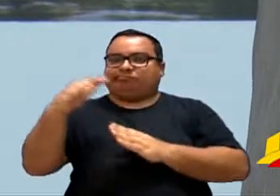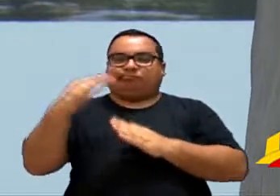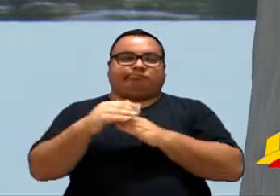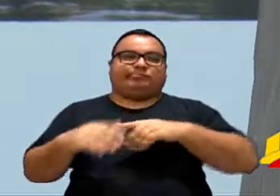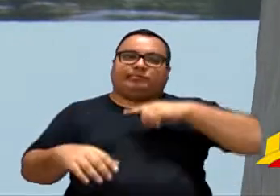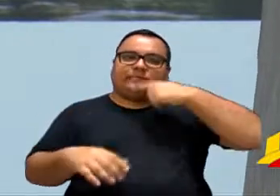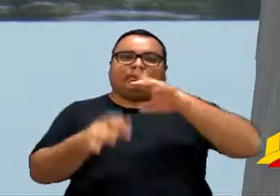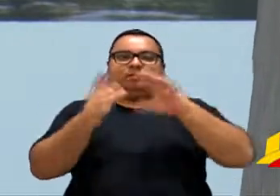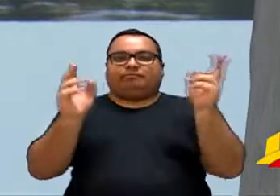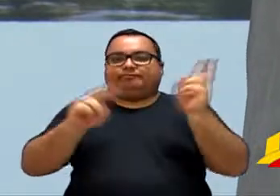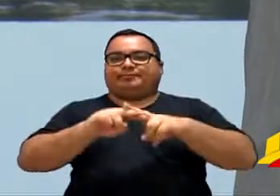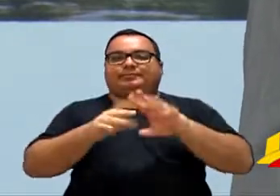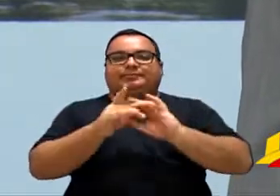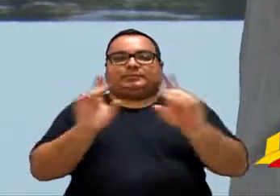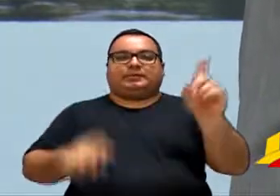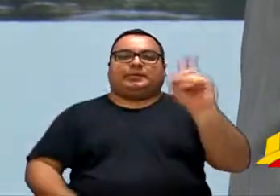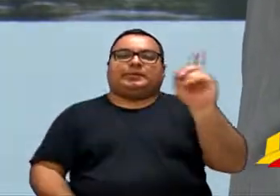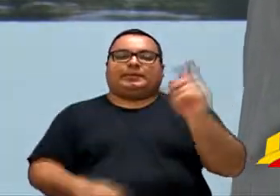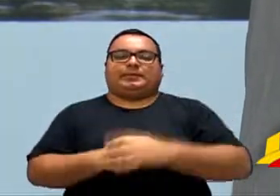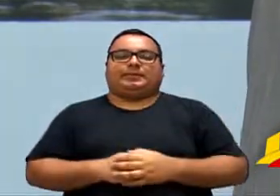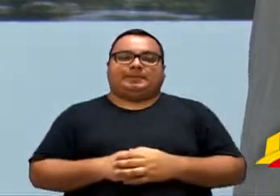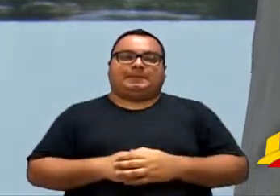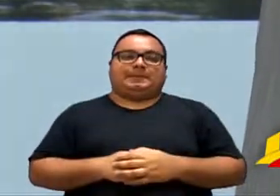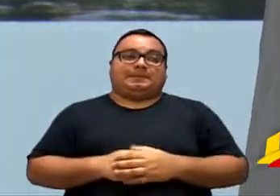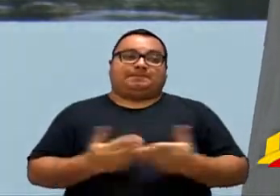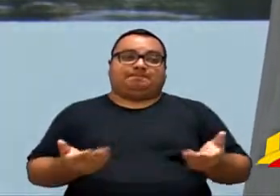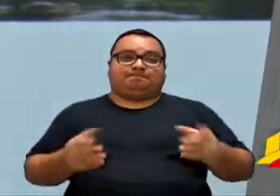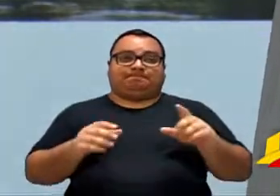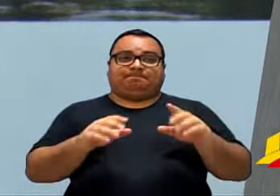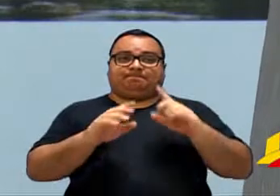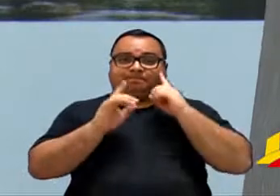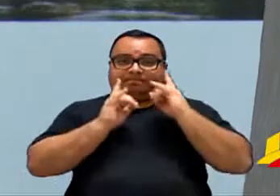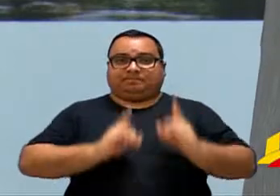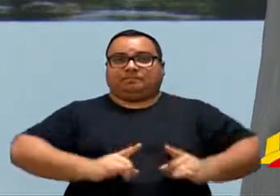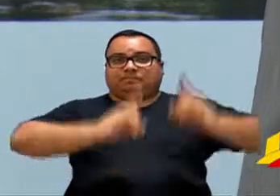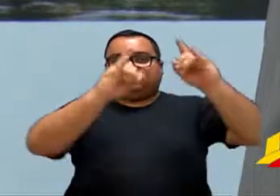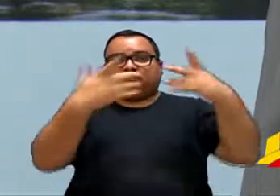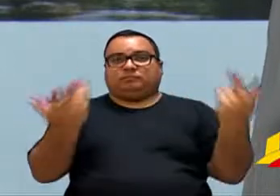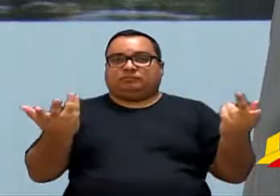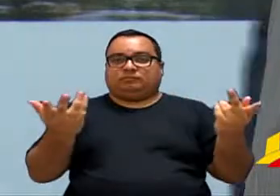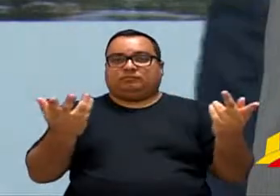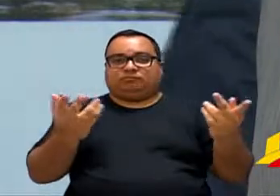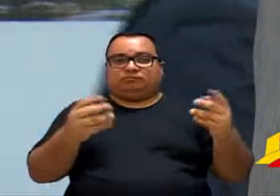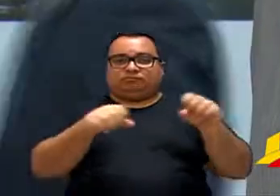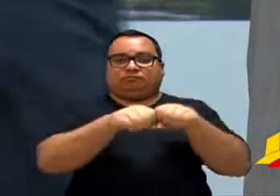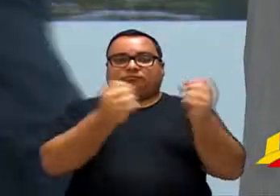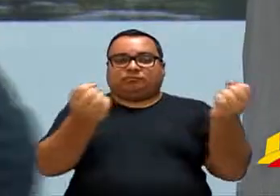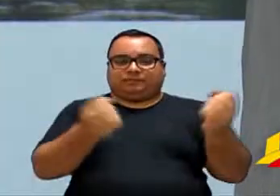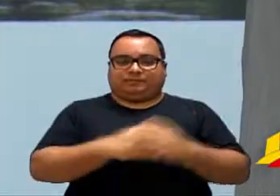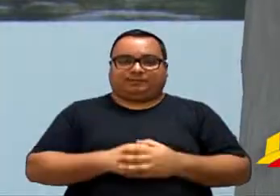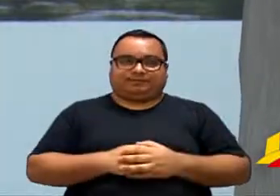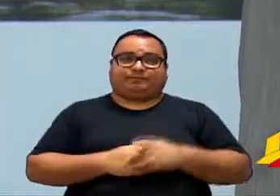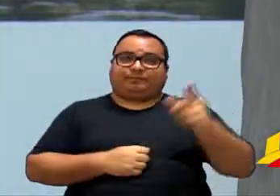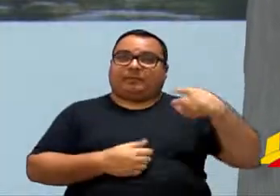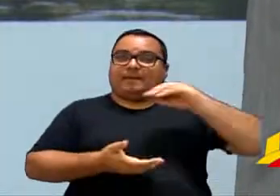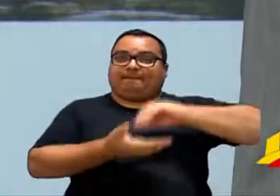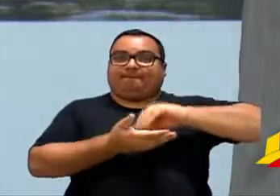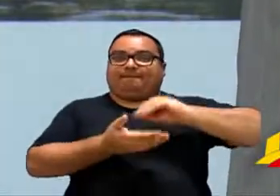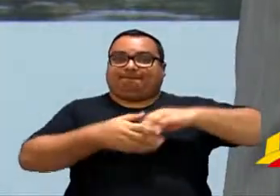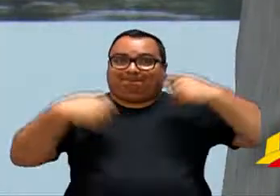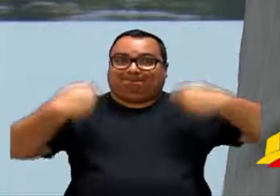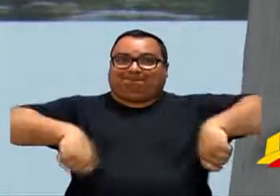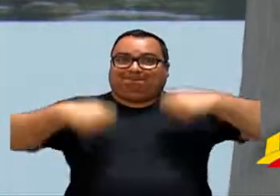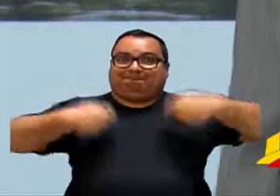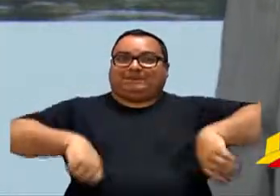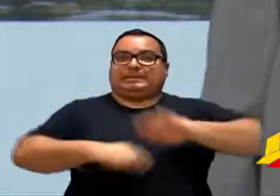que está esse belo é próprio público e no lugar de extrema necessidade por favor